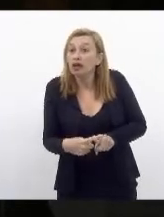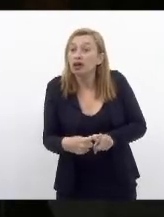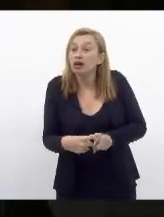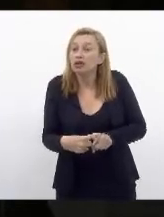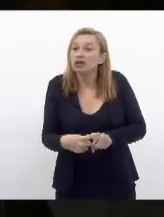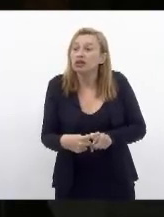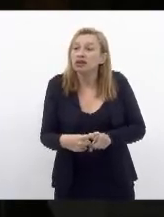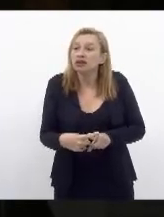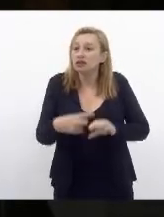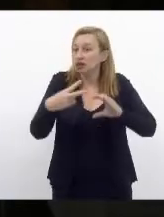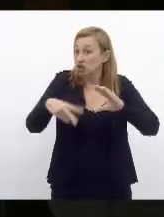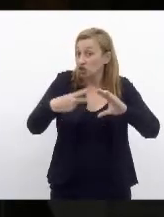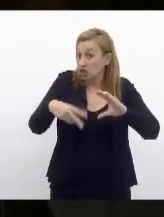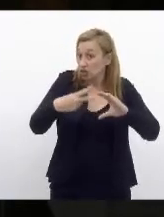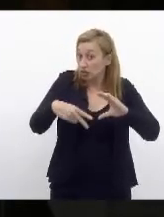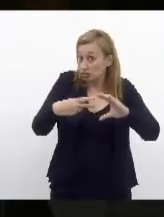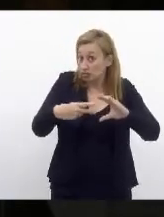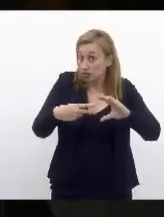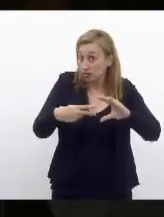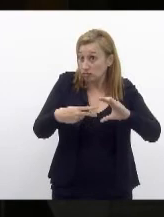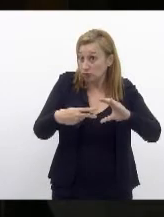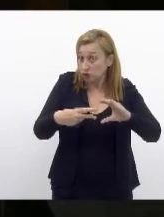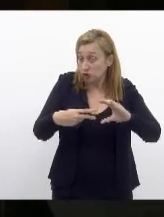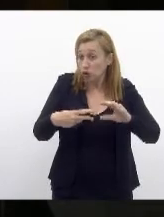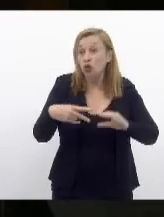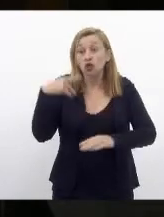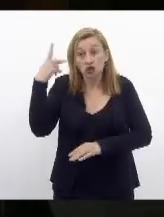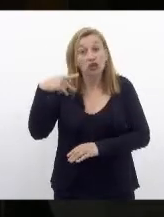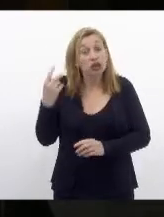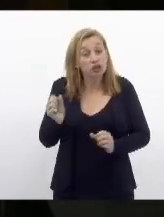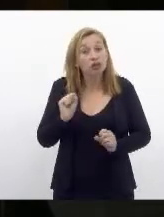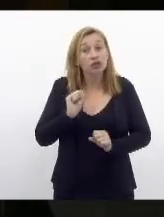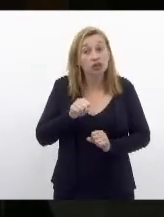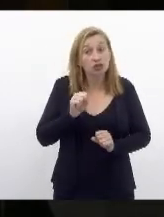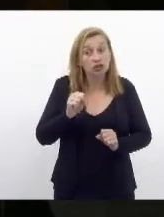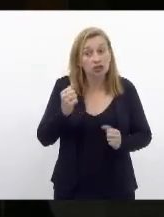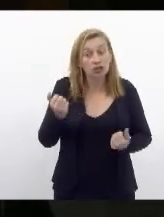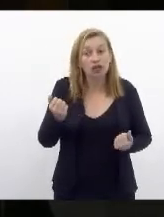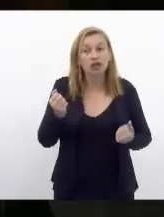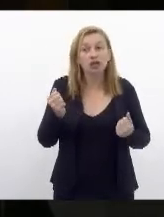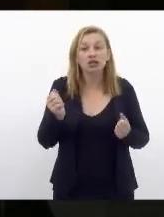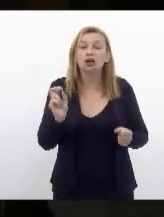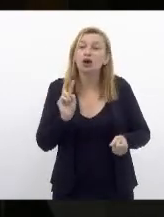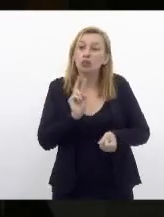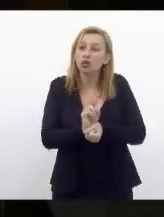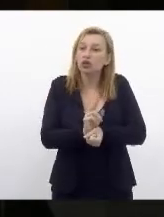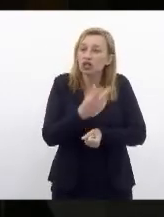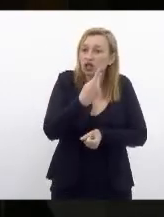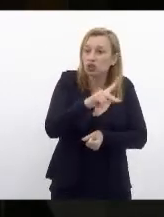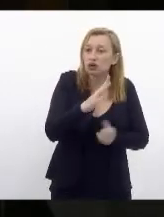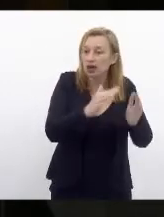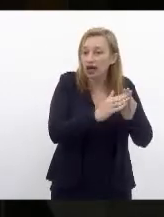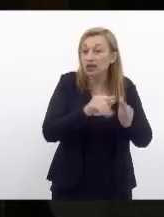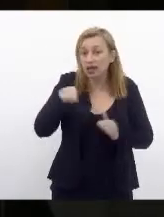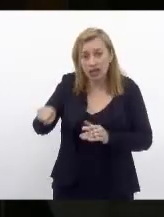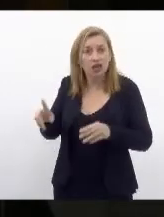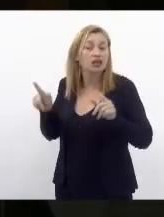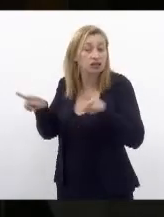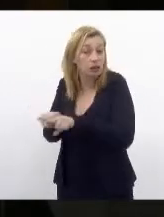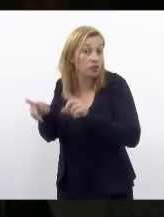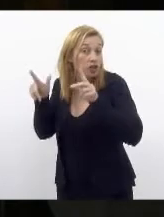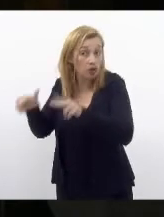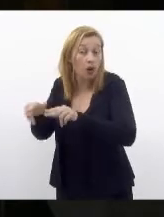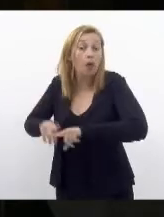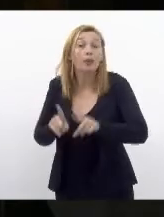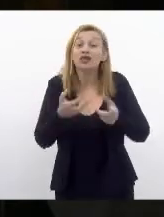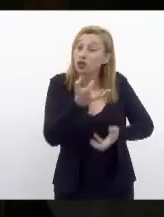nas câmaras de vereadores, os vereadores, eles defendem a sua casa como é que a gente defende a nossa casa também.